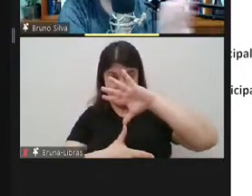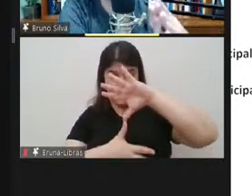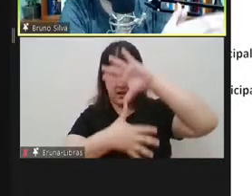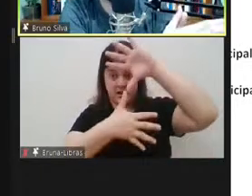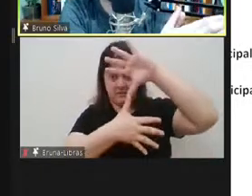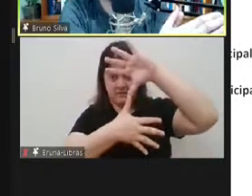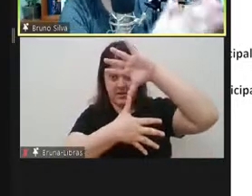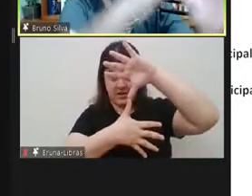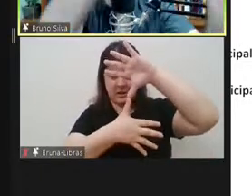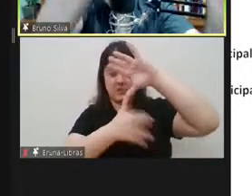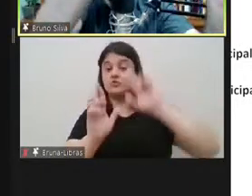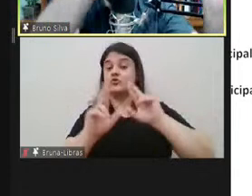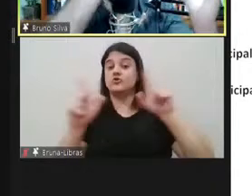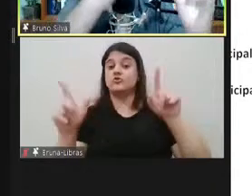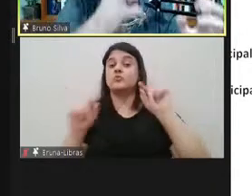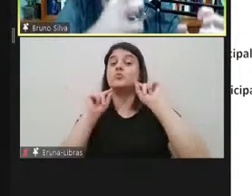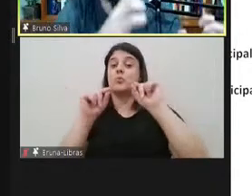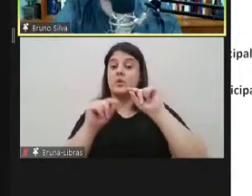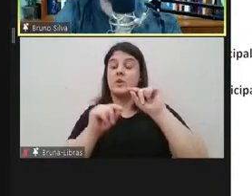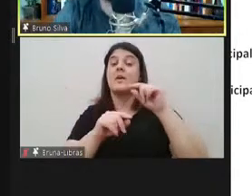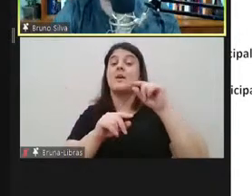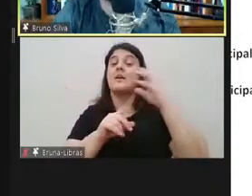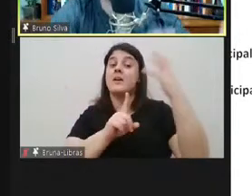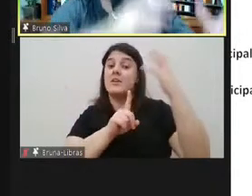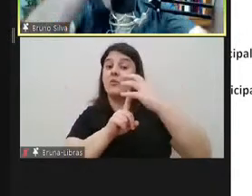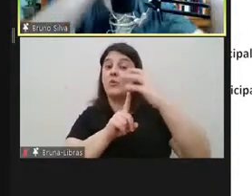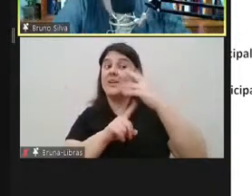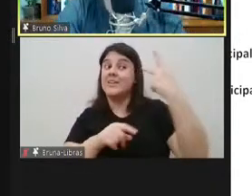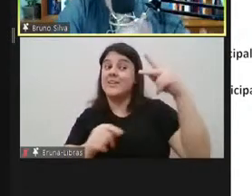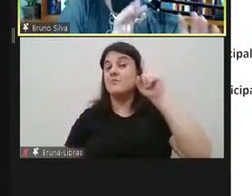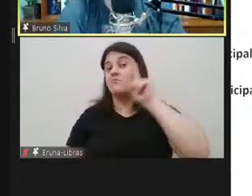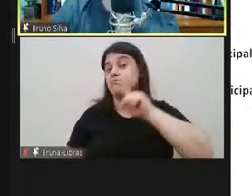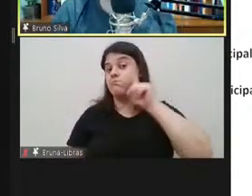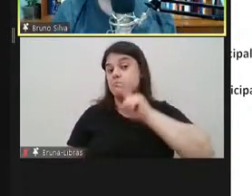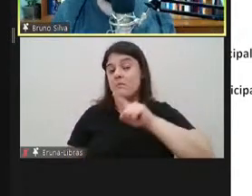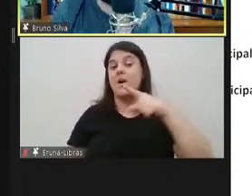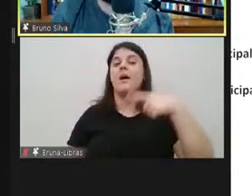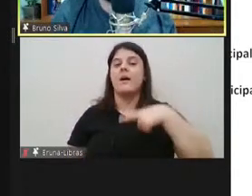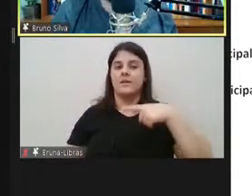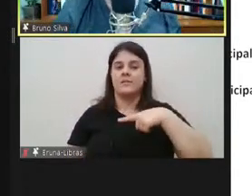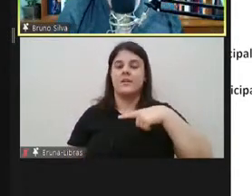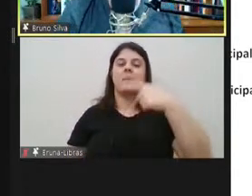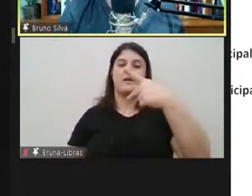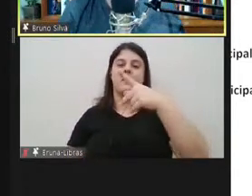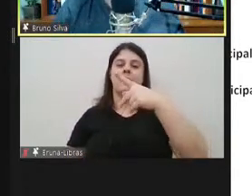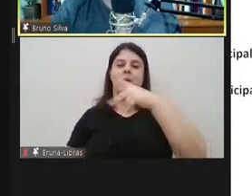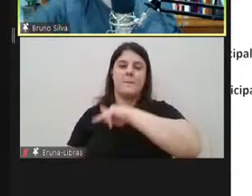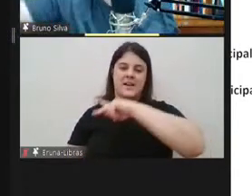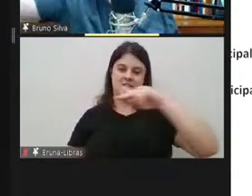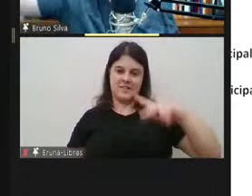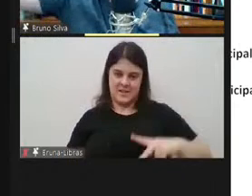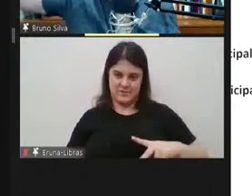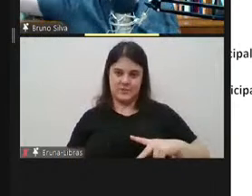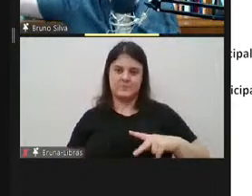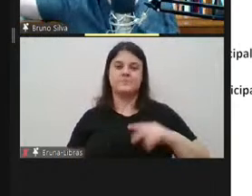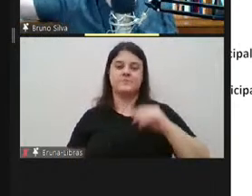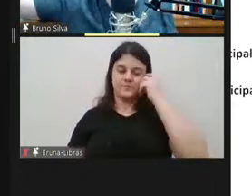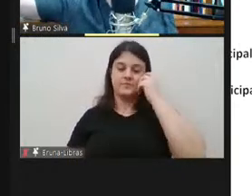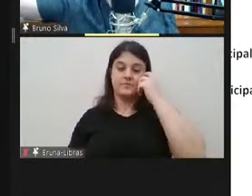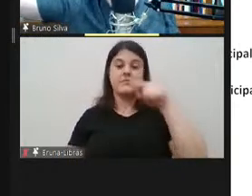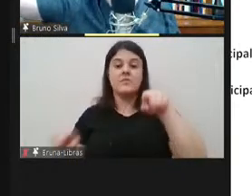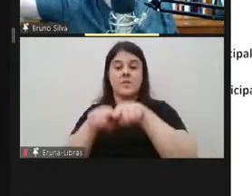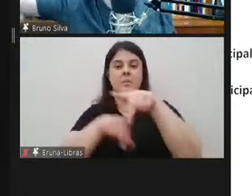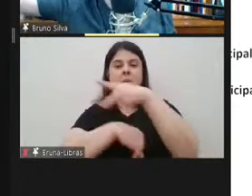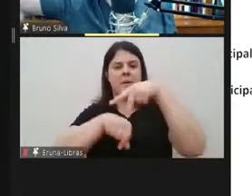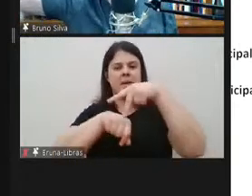pode perceber nós temos o que sob influência principalmente dos Estados Unidos nós temos sistemas presidencialistas né E também aqueles